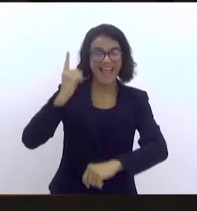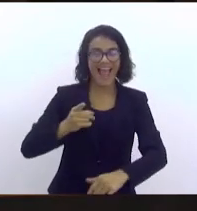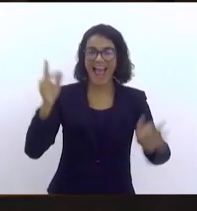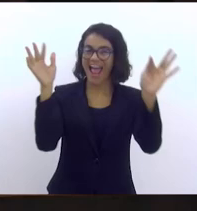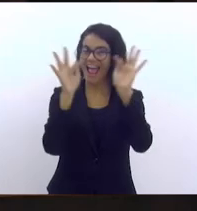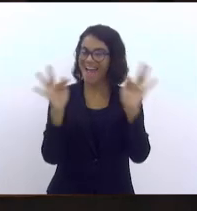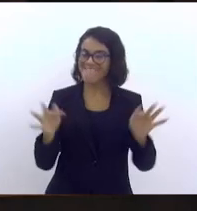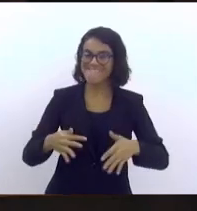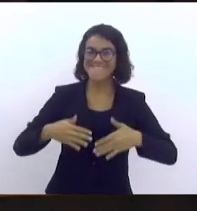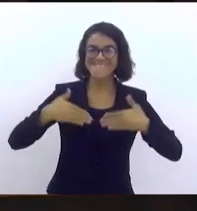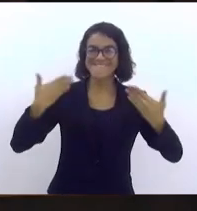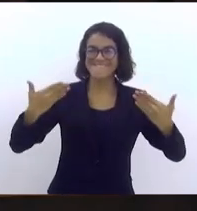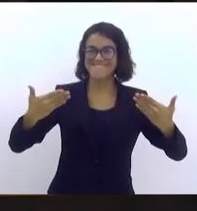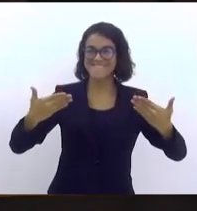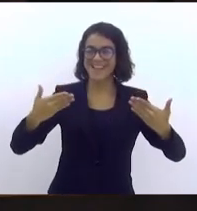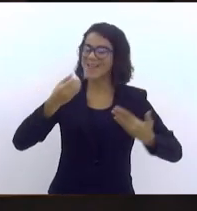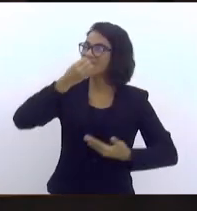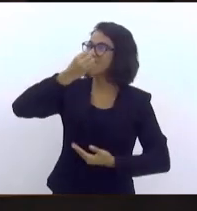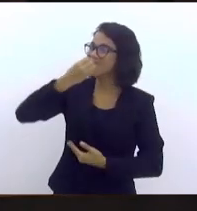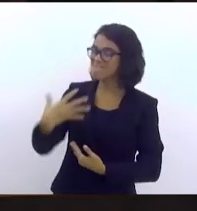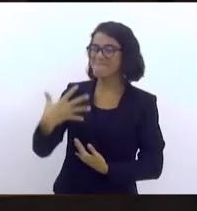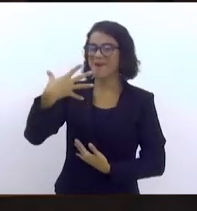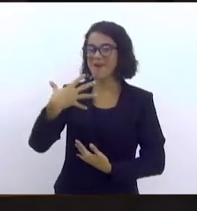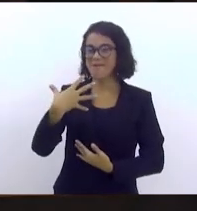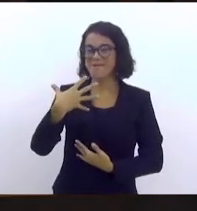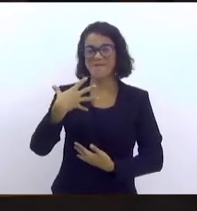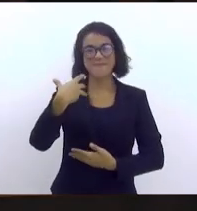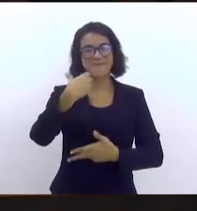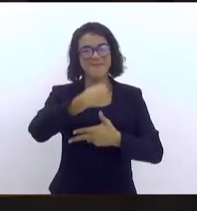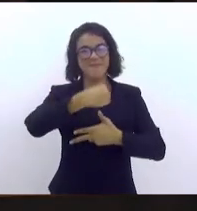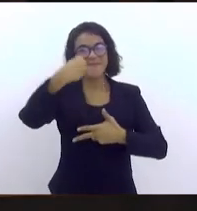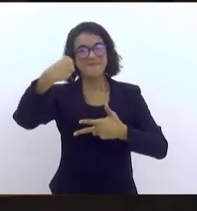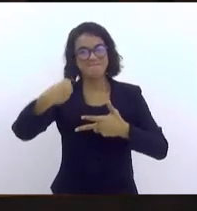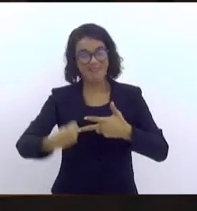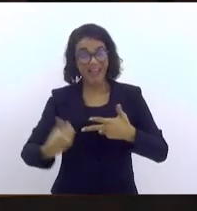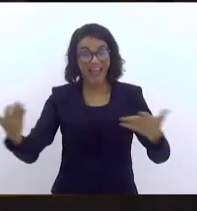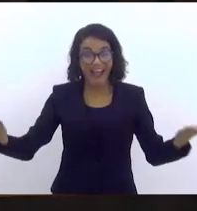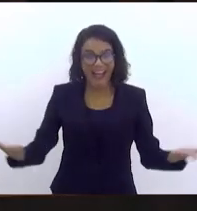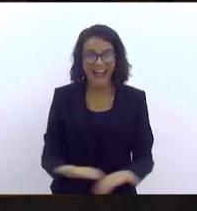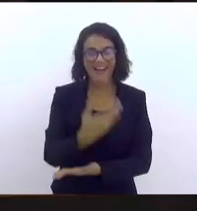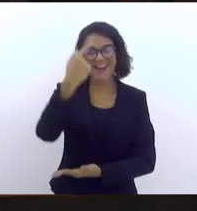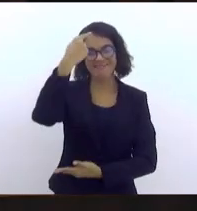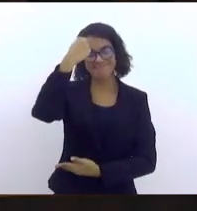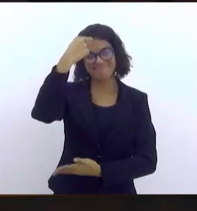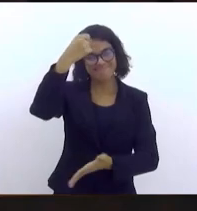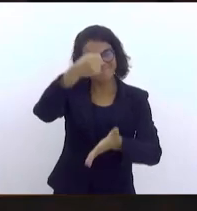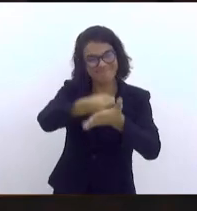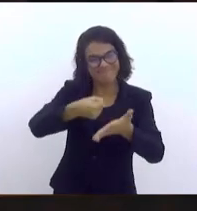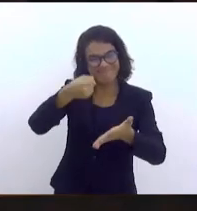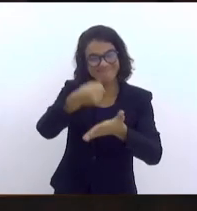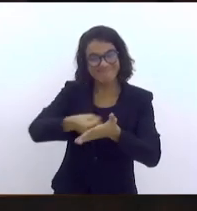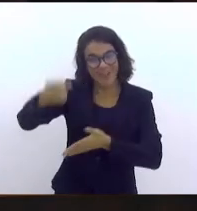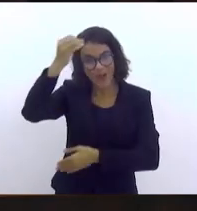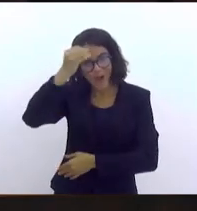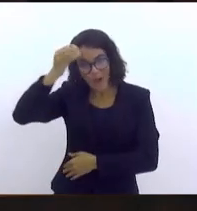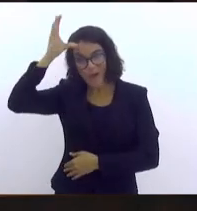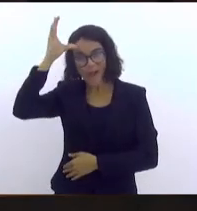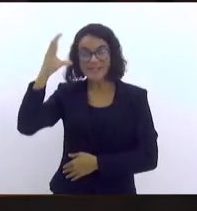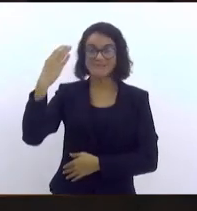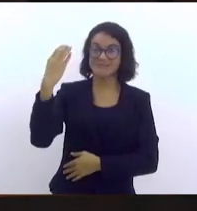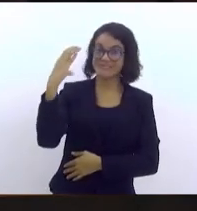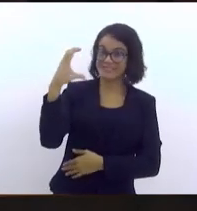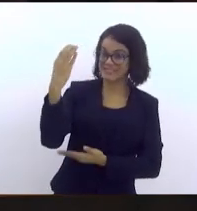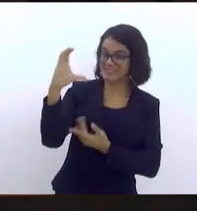foi Que bom que o poder público Agora vai pensar com o conhecimento científico